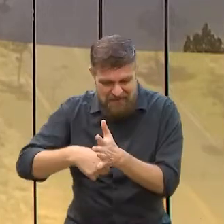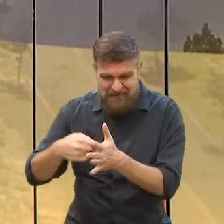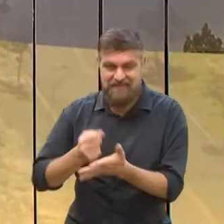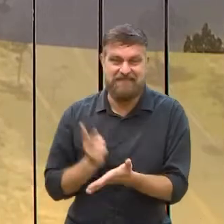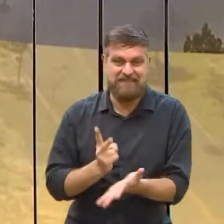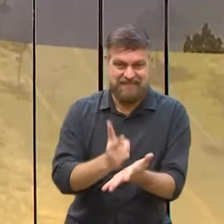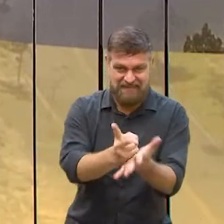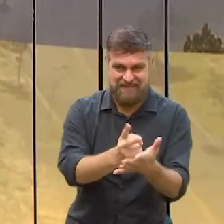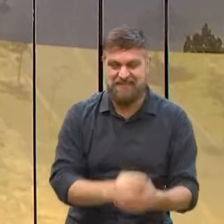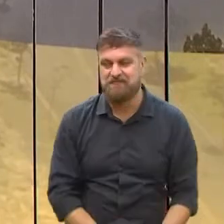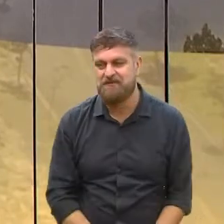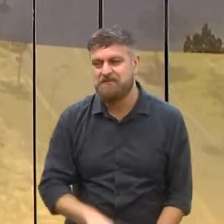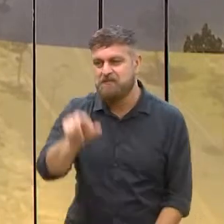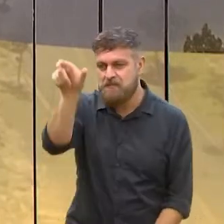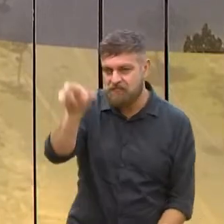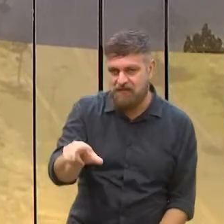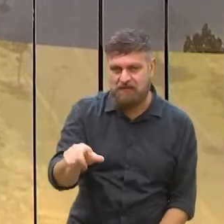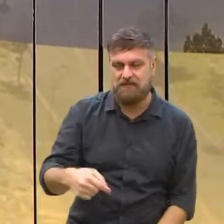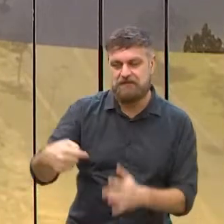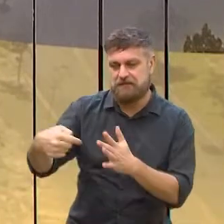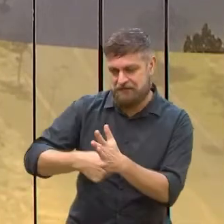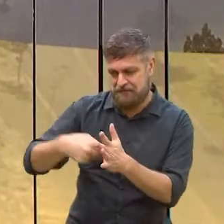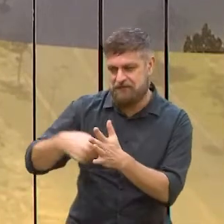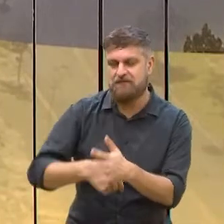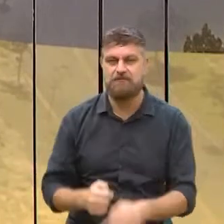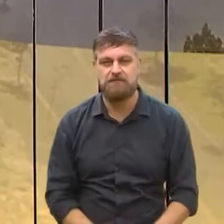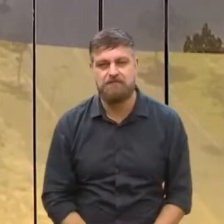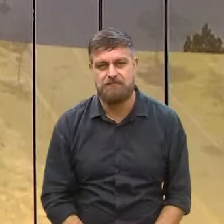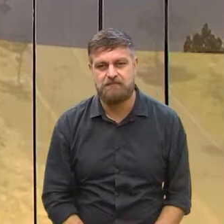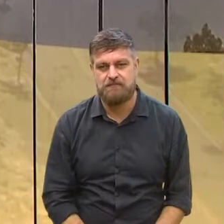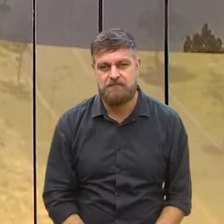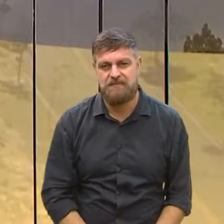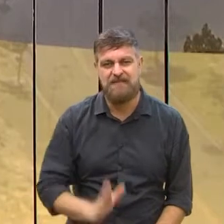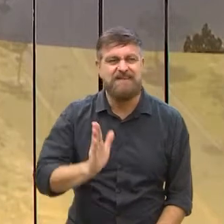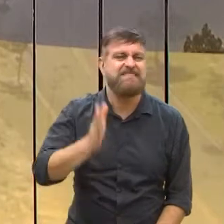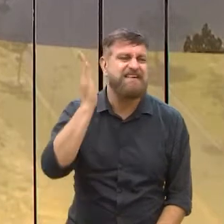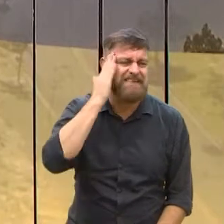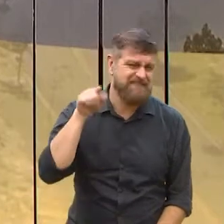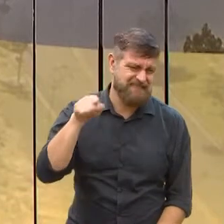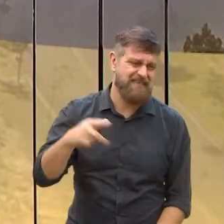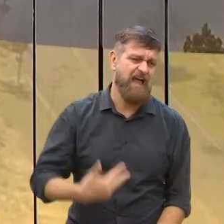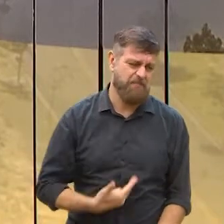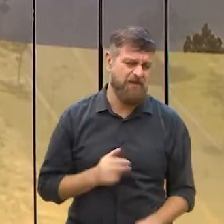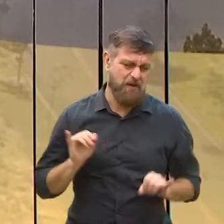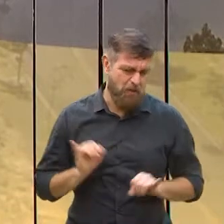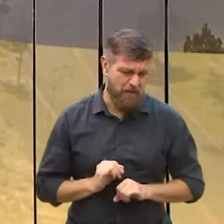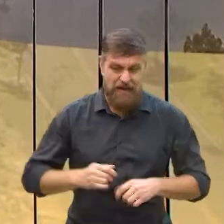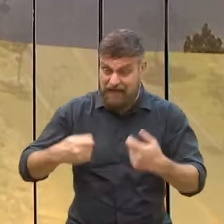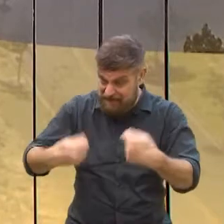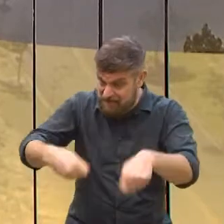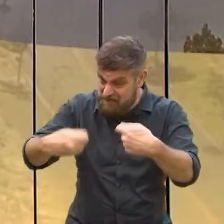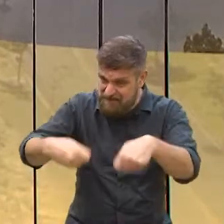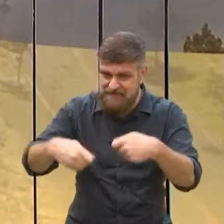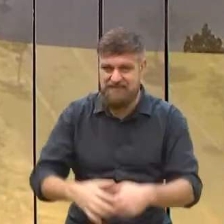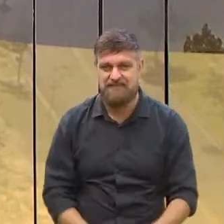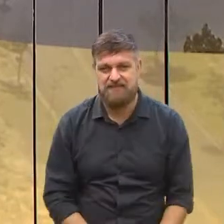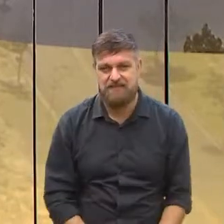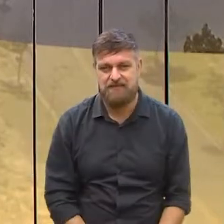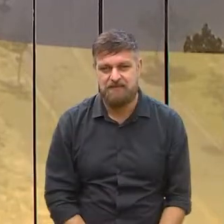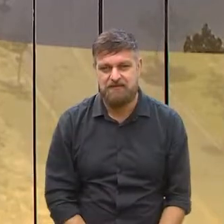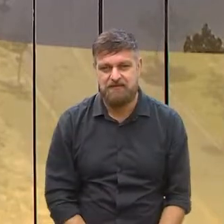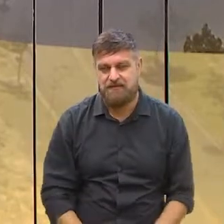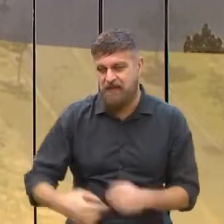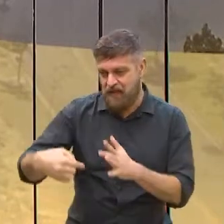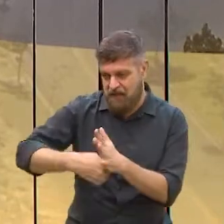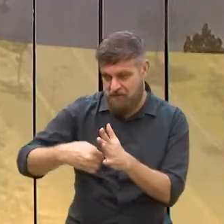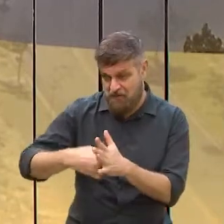que a maior parte dos pacientes faz no consultório. Eles já sabem que tem que operar. Estão ali por causa disso. Já